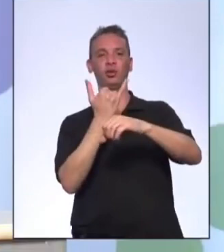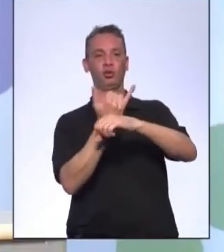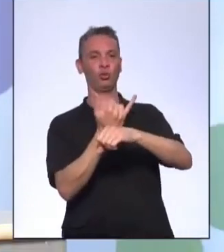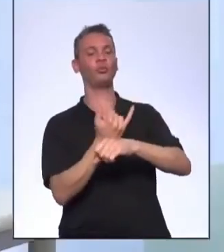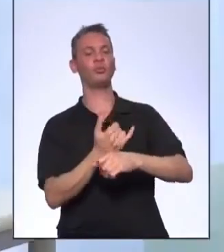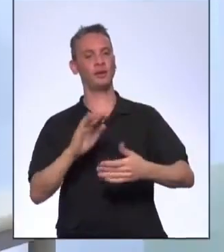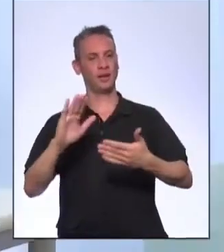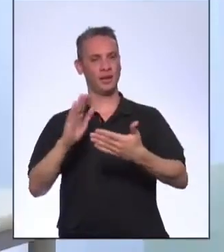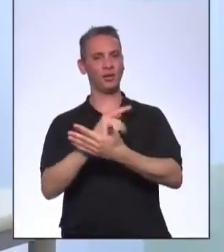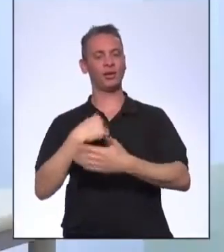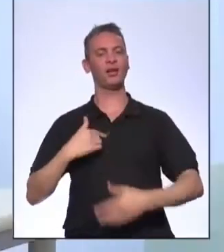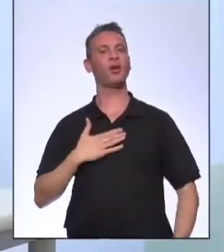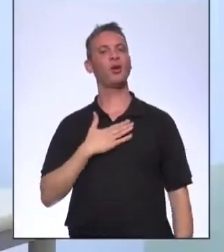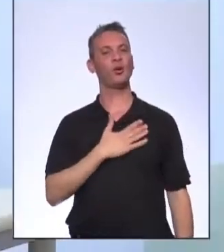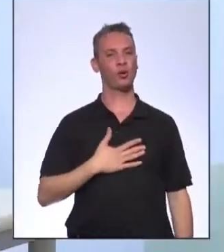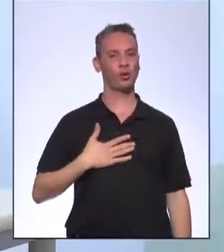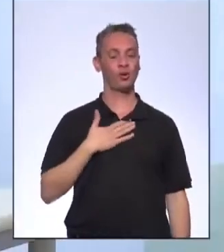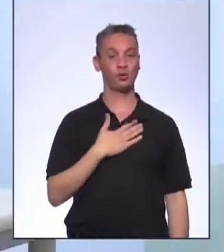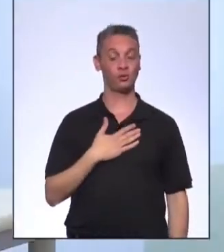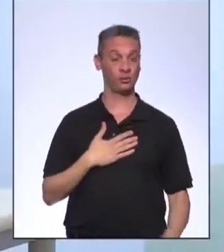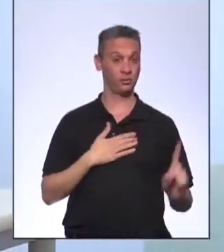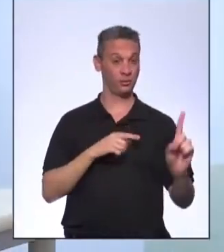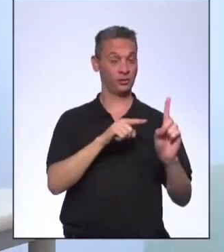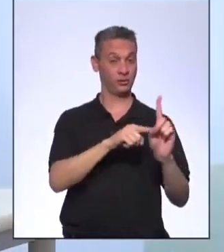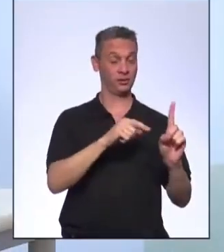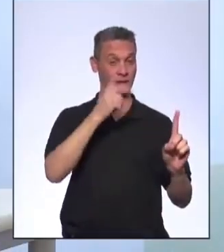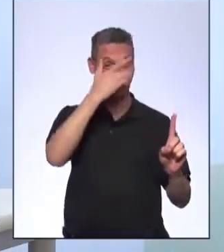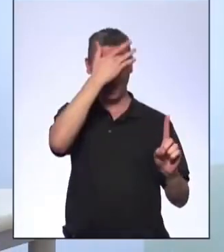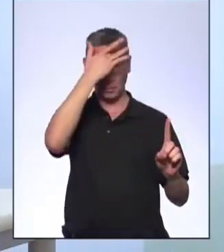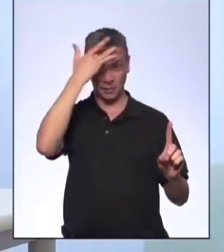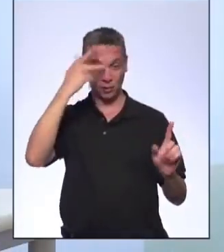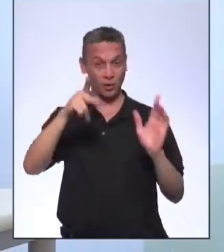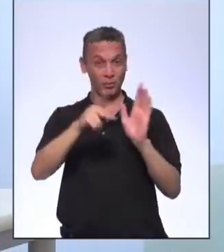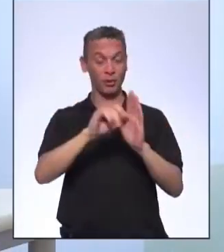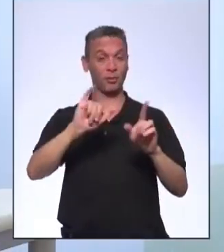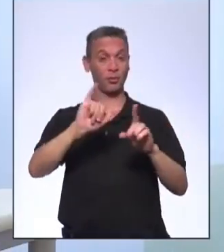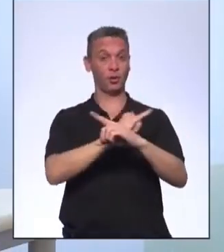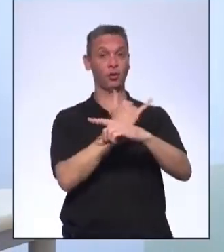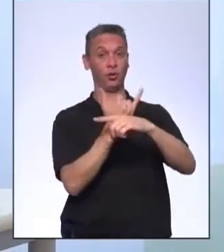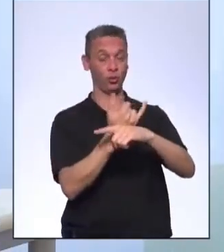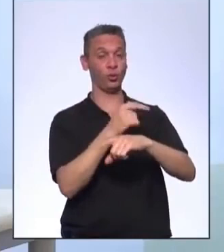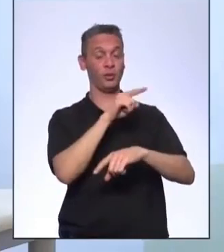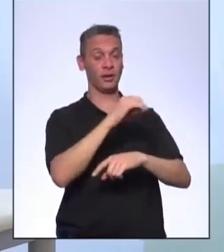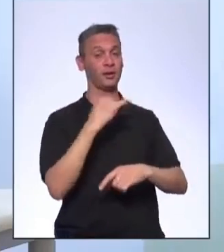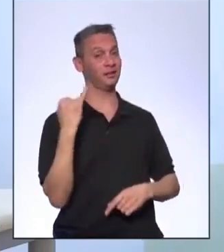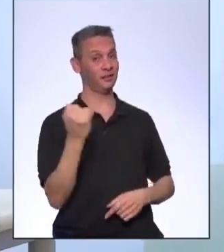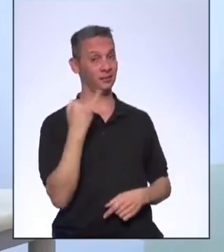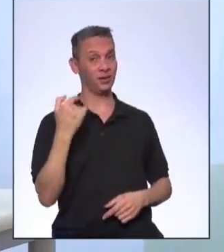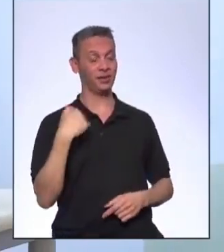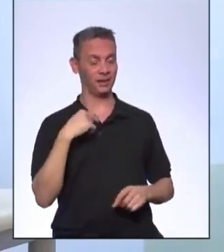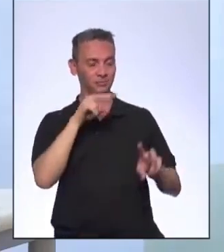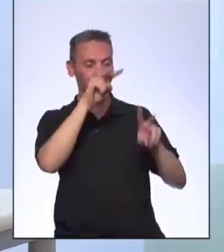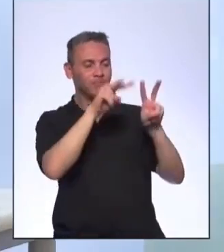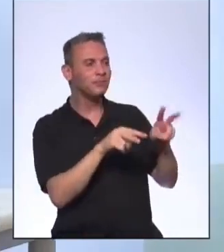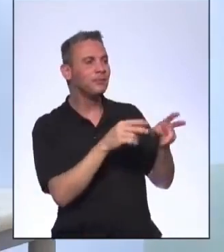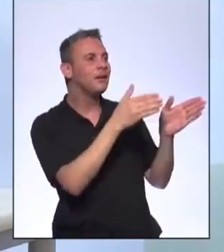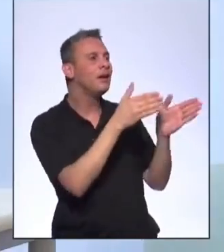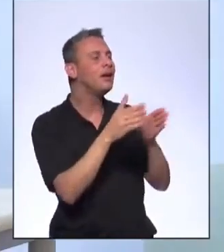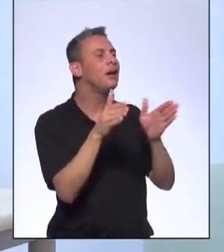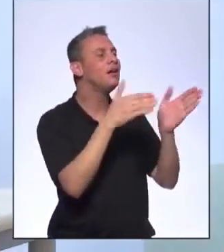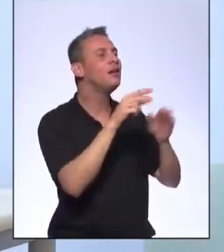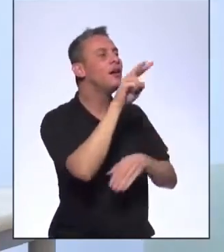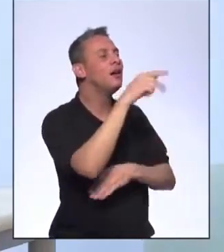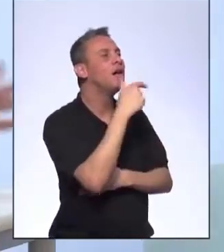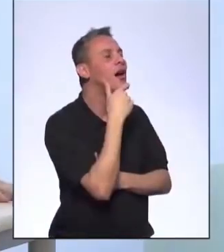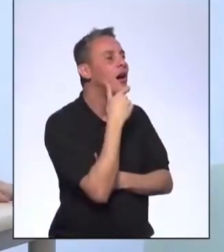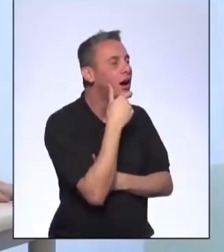muito e vou dizer que elas realmente cumpriram o papel dela porque elas me influenciam também. Sim, como é que é isso? É uma realidade, porque elas me